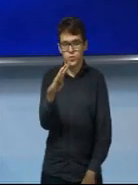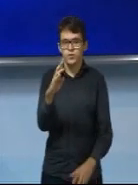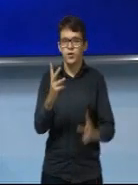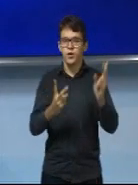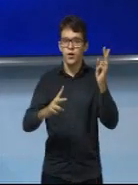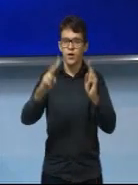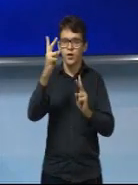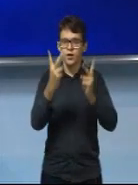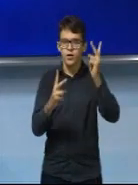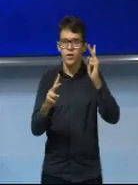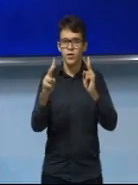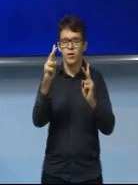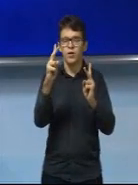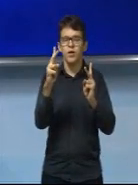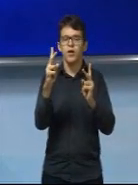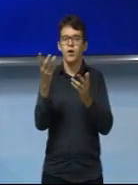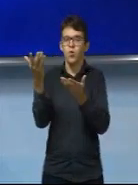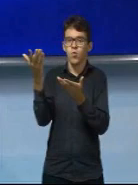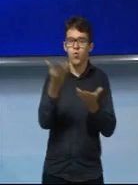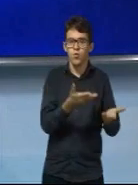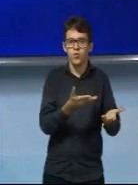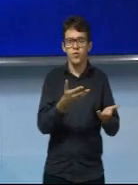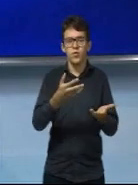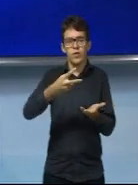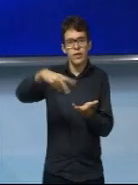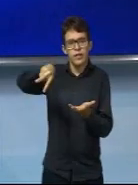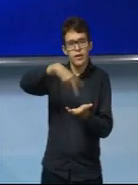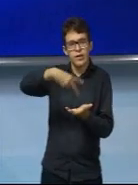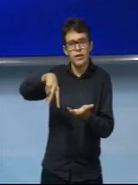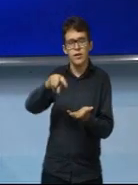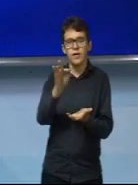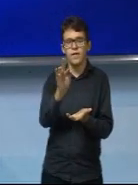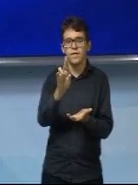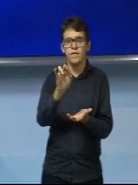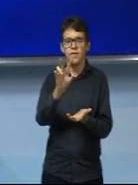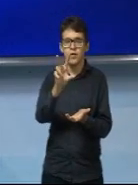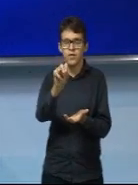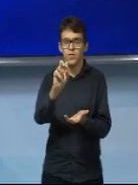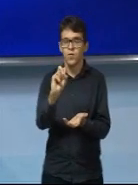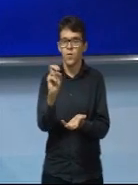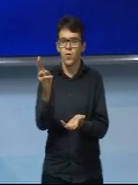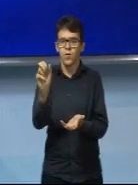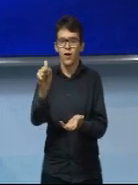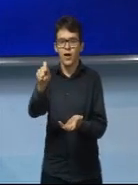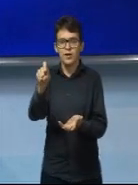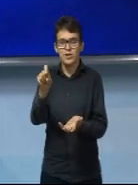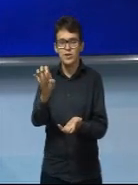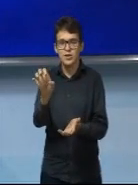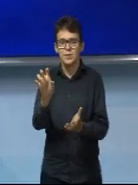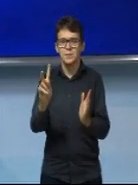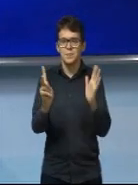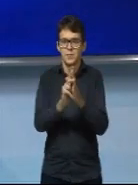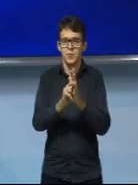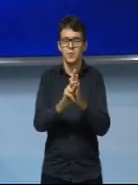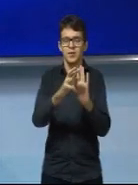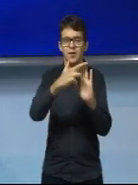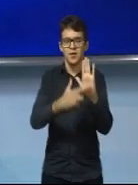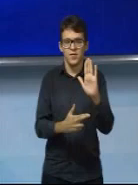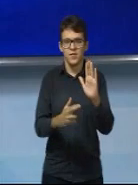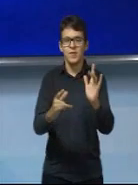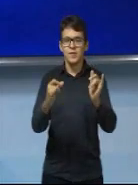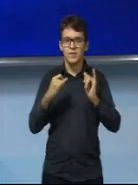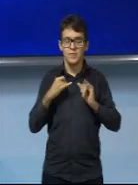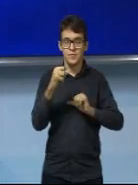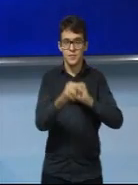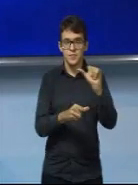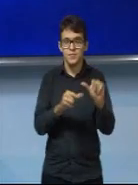para brincar o frevo ou dançar o axé da reforma da Previdência Social. Isso porque é a